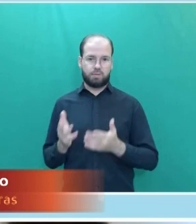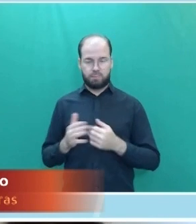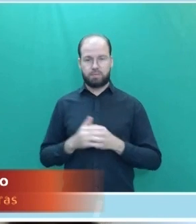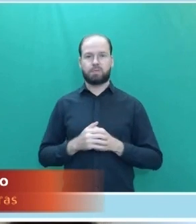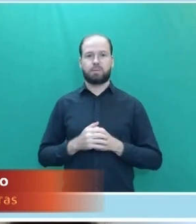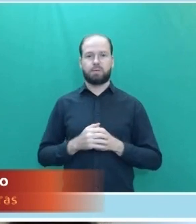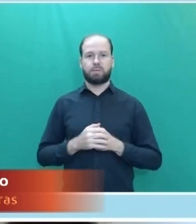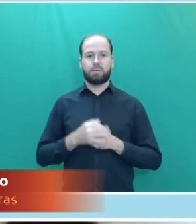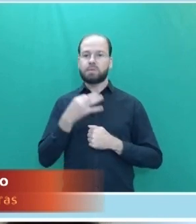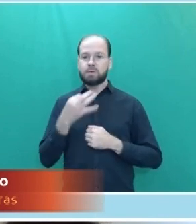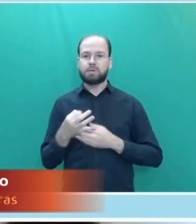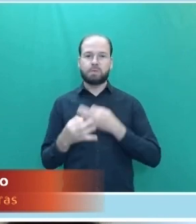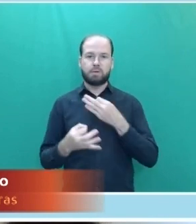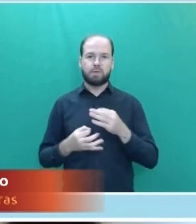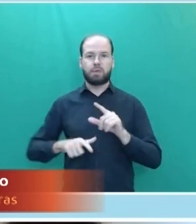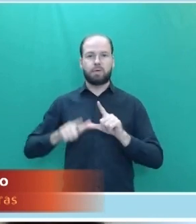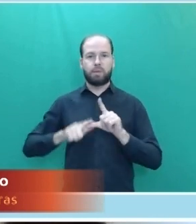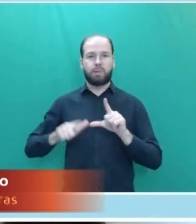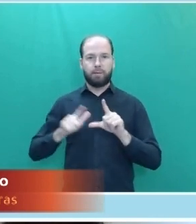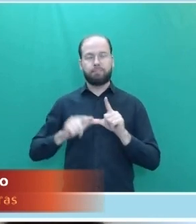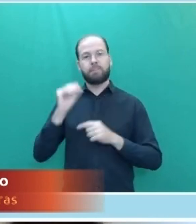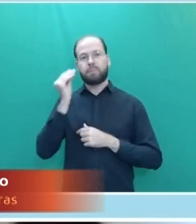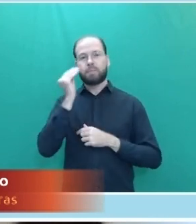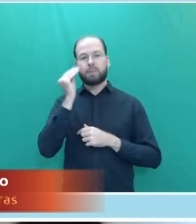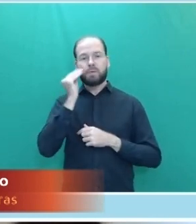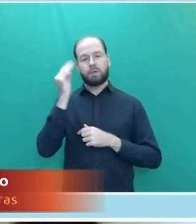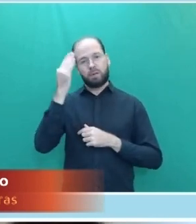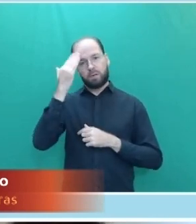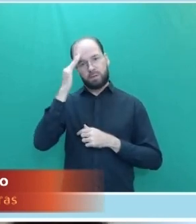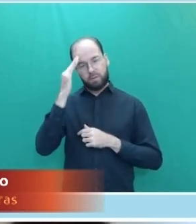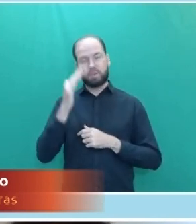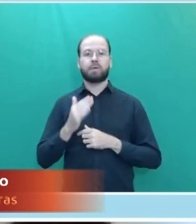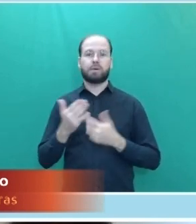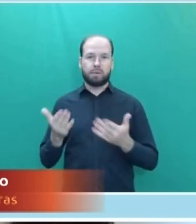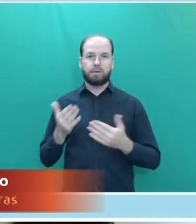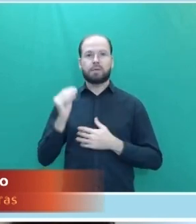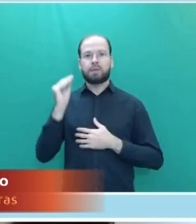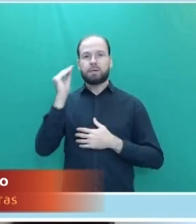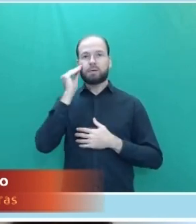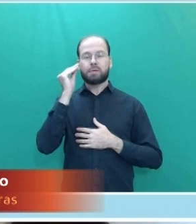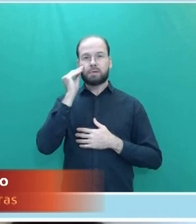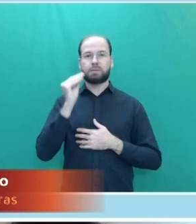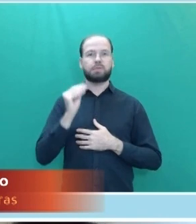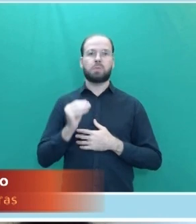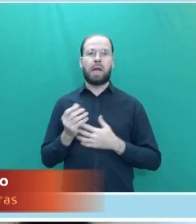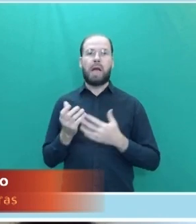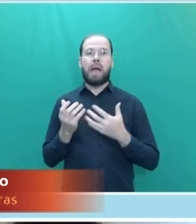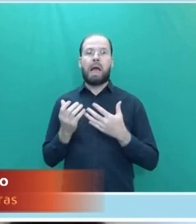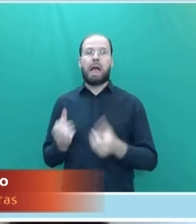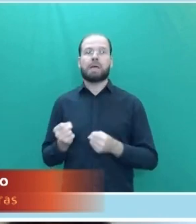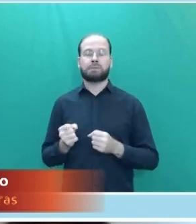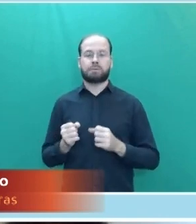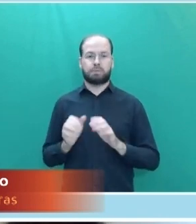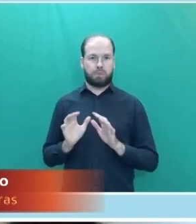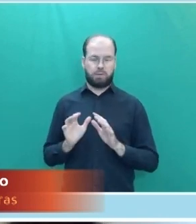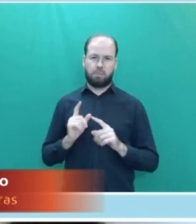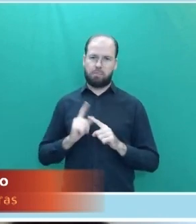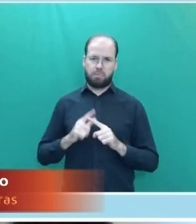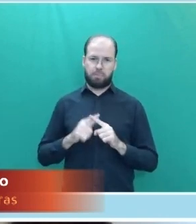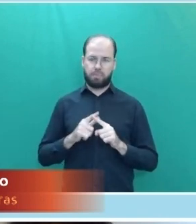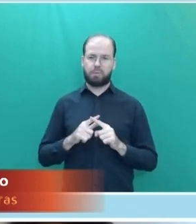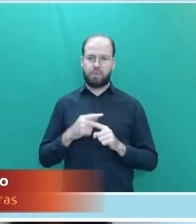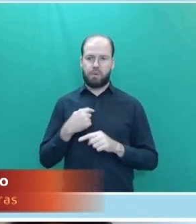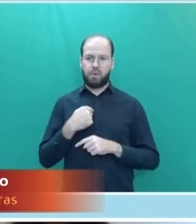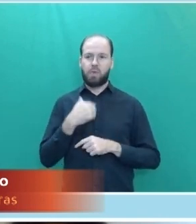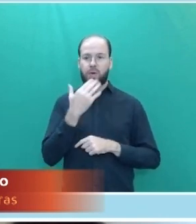as letras, tentar entender, né? Tentar, não diria nem aceitar, porque talvez eu esteja